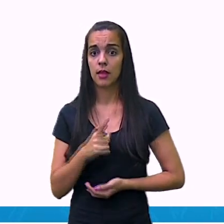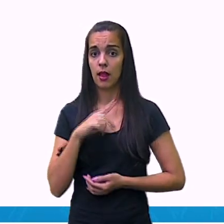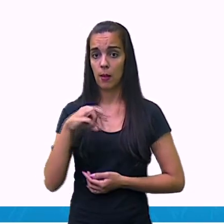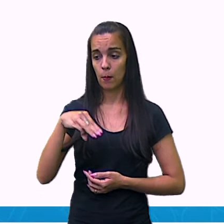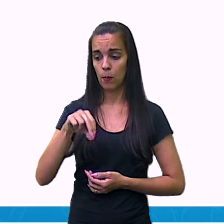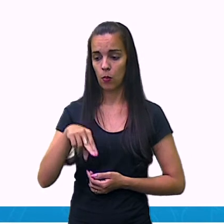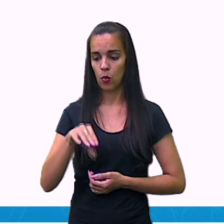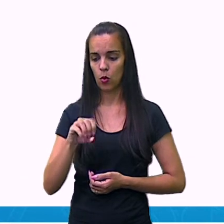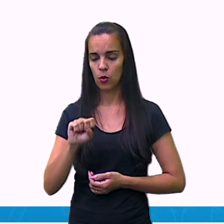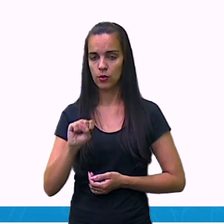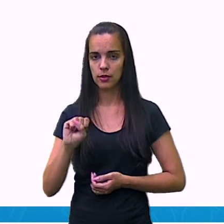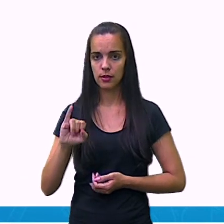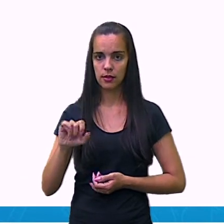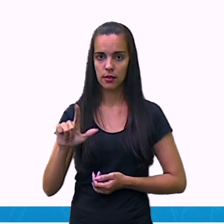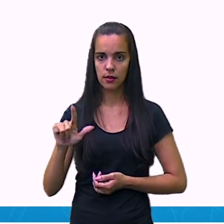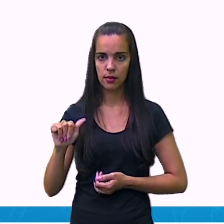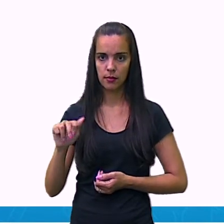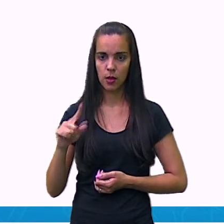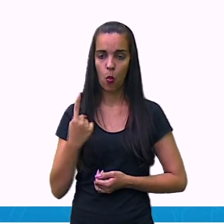monossílaba.